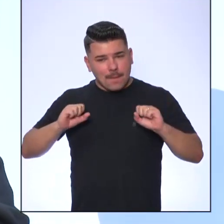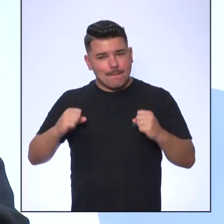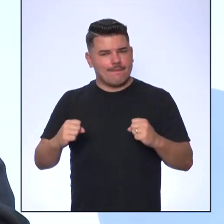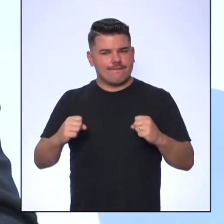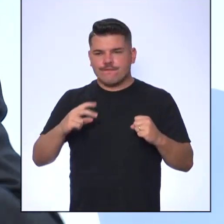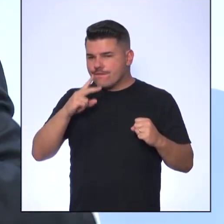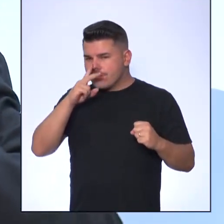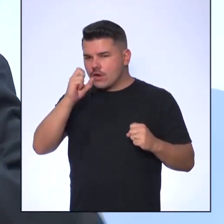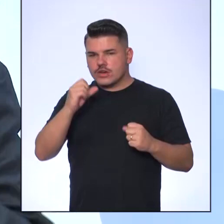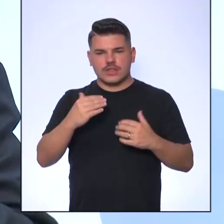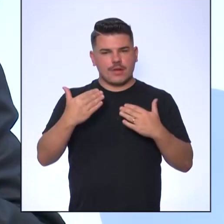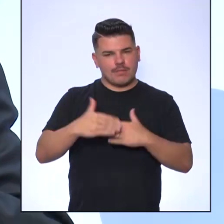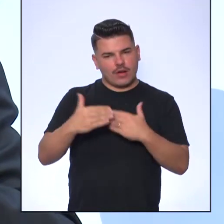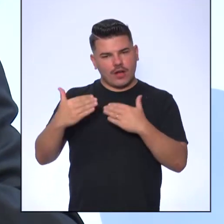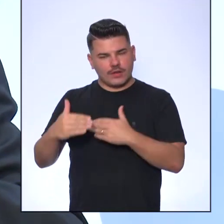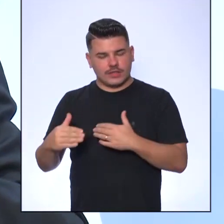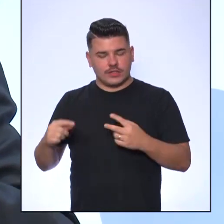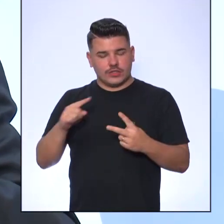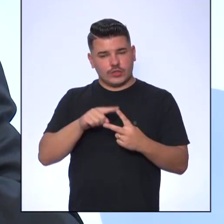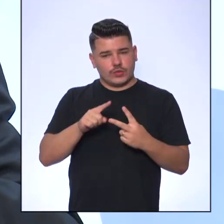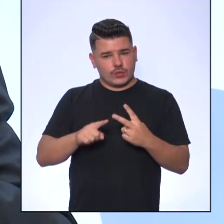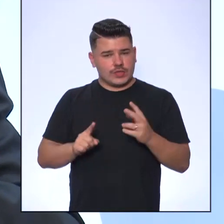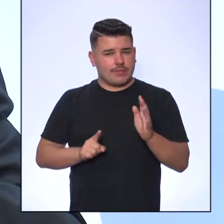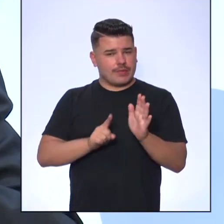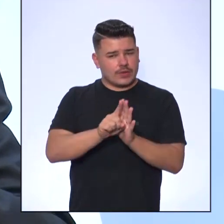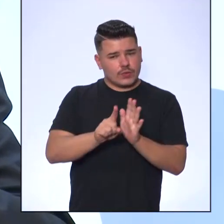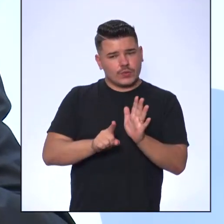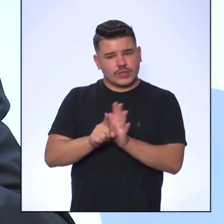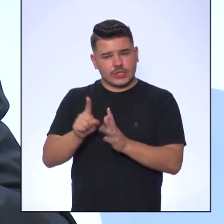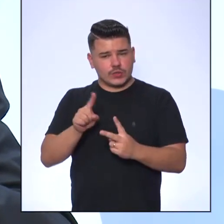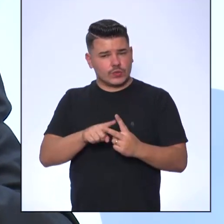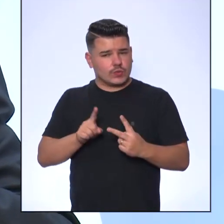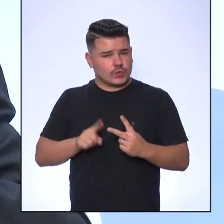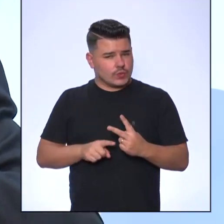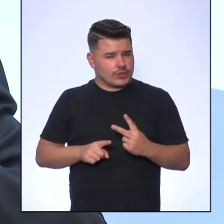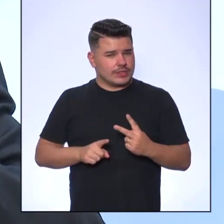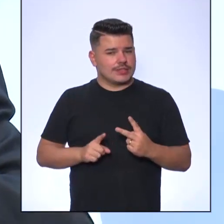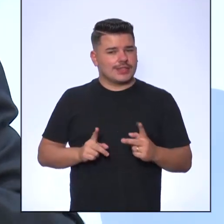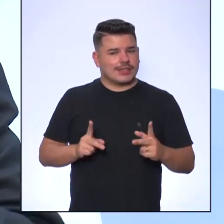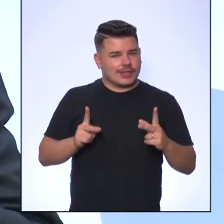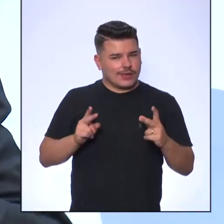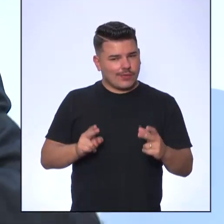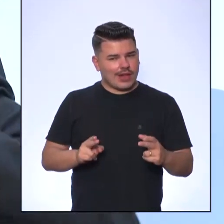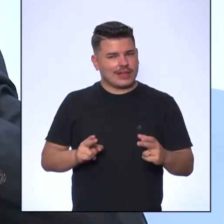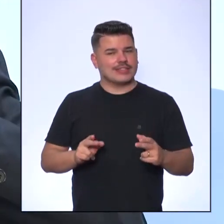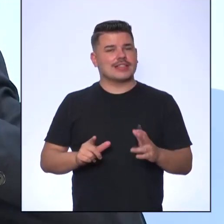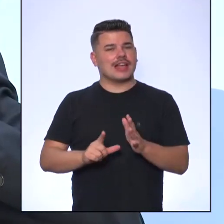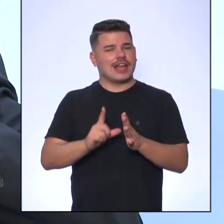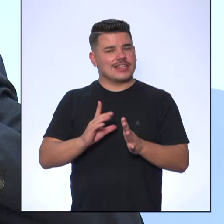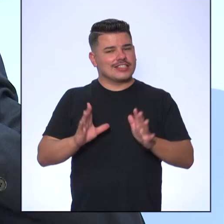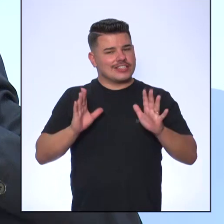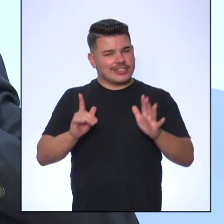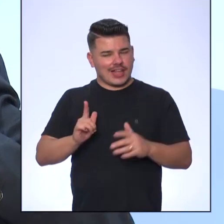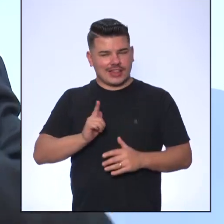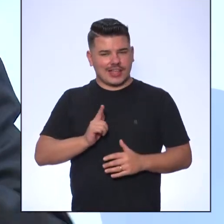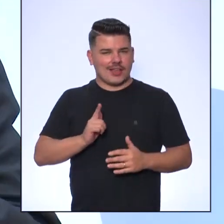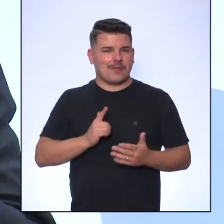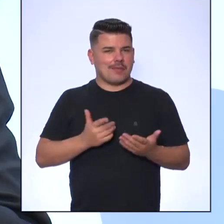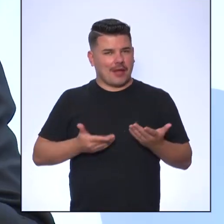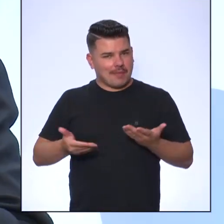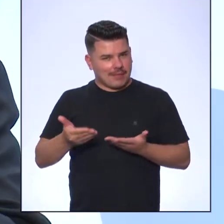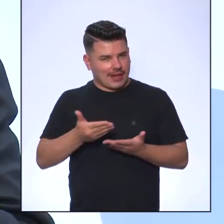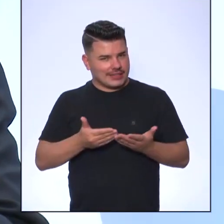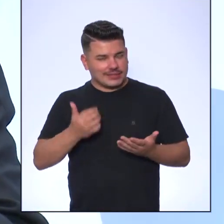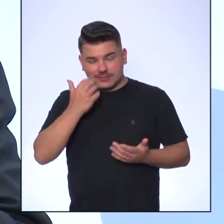Ou seja, eu faço duas questões que estão calibradas, ou seja, pré-testadas, e que vão saber